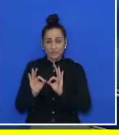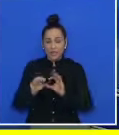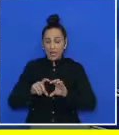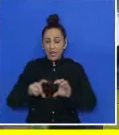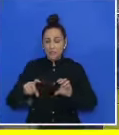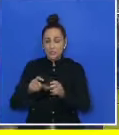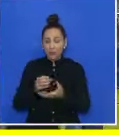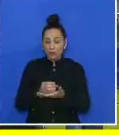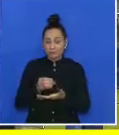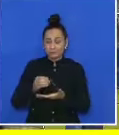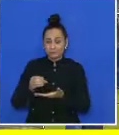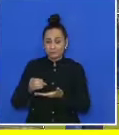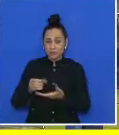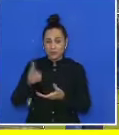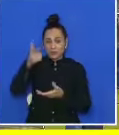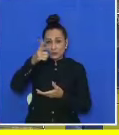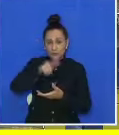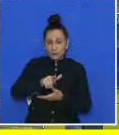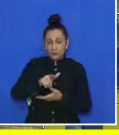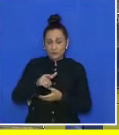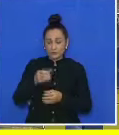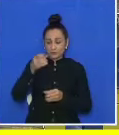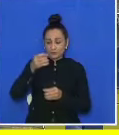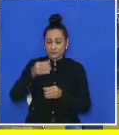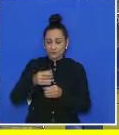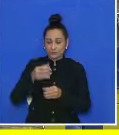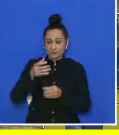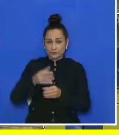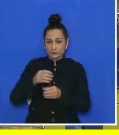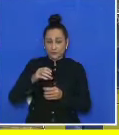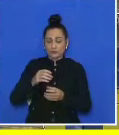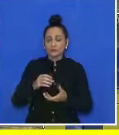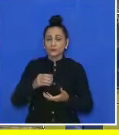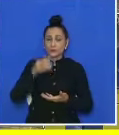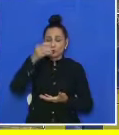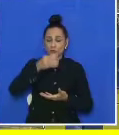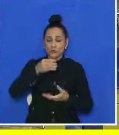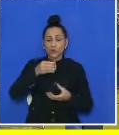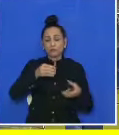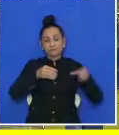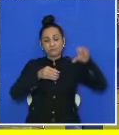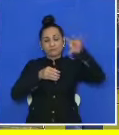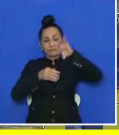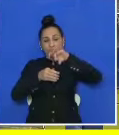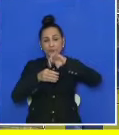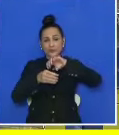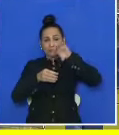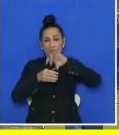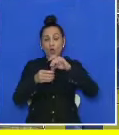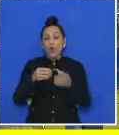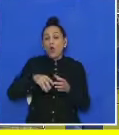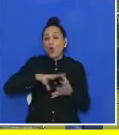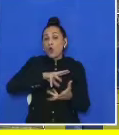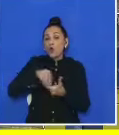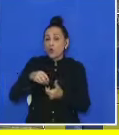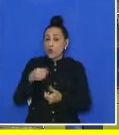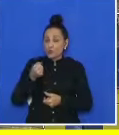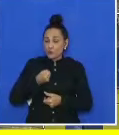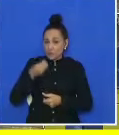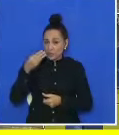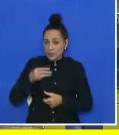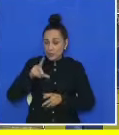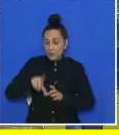as bolas sorteadas na Time Mania, colocando-as no suporte em cima do mesmo globo, ou seja, do globo número 3, para a realização